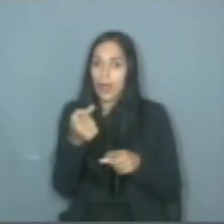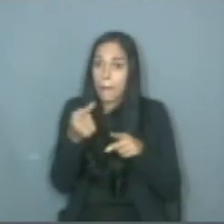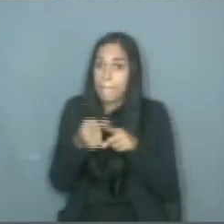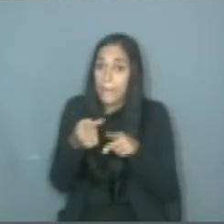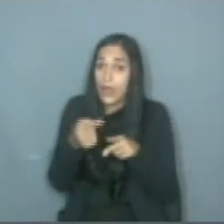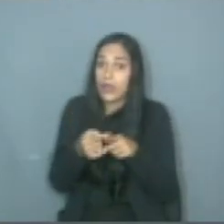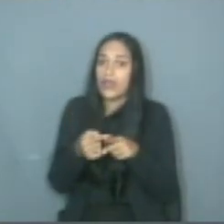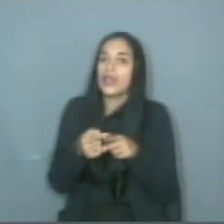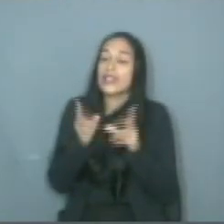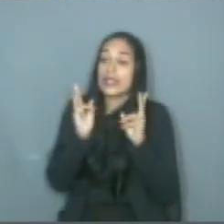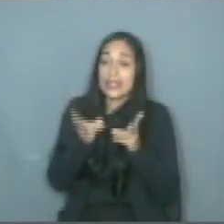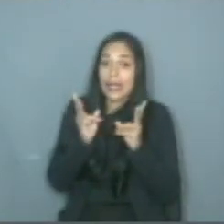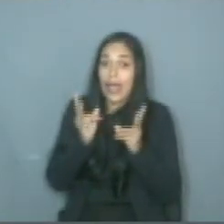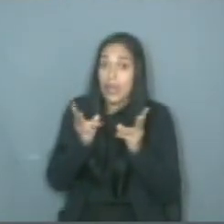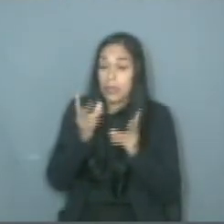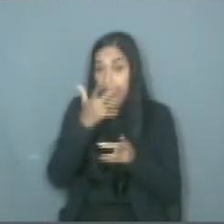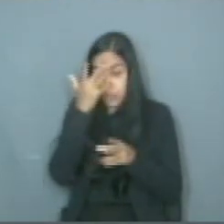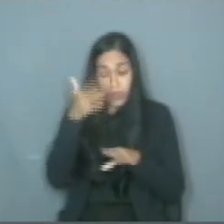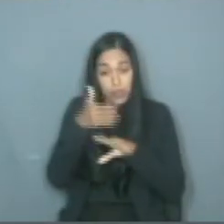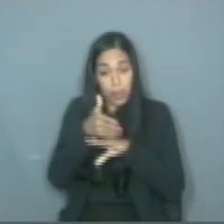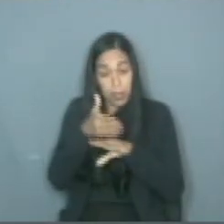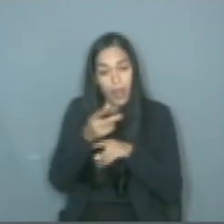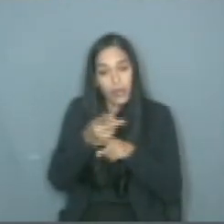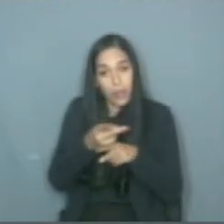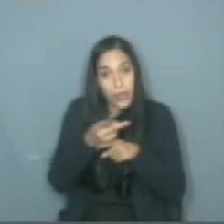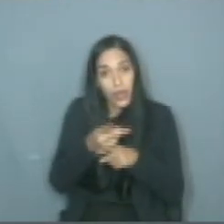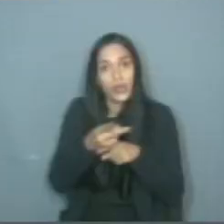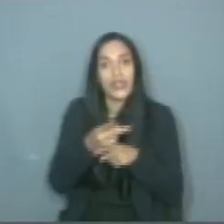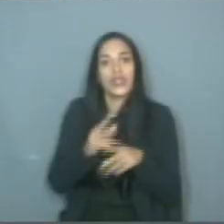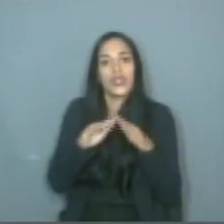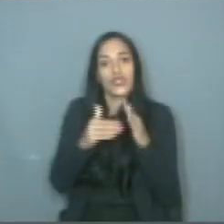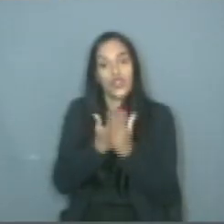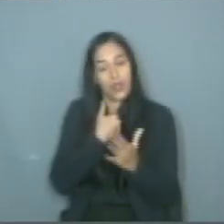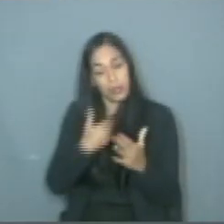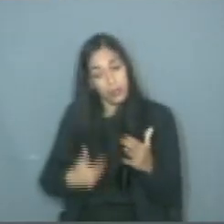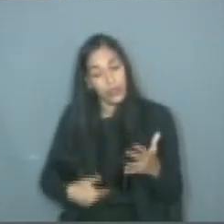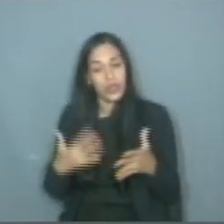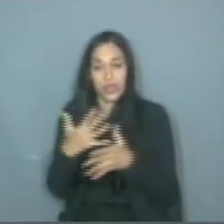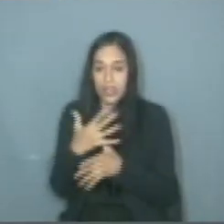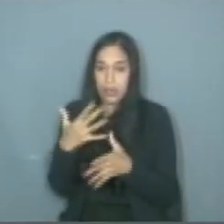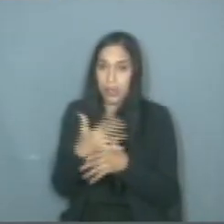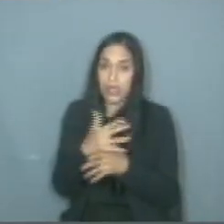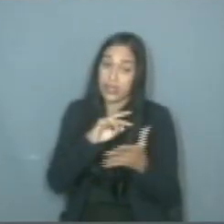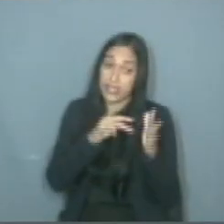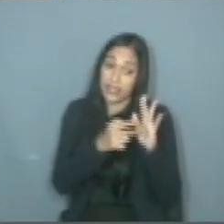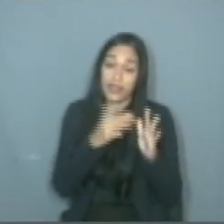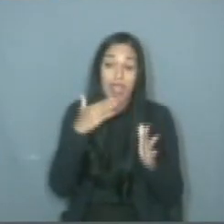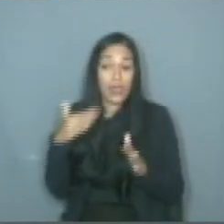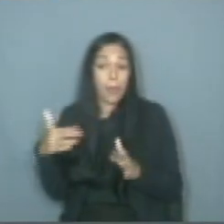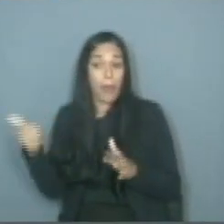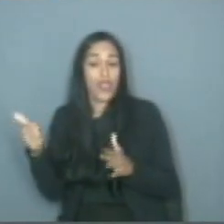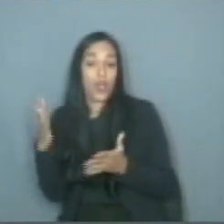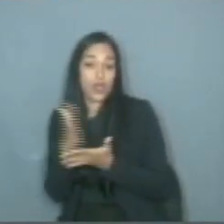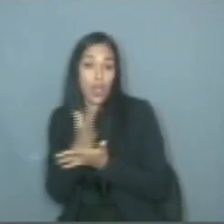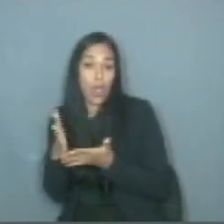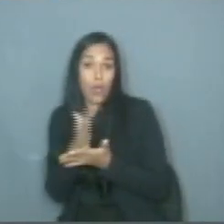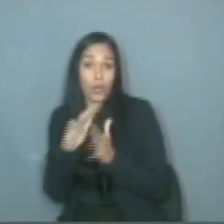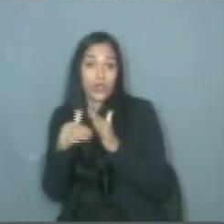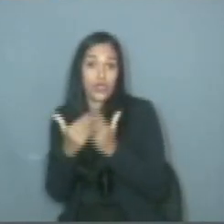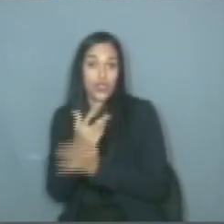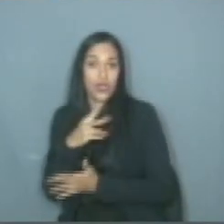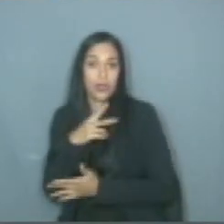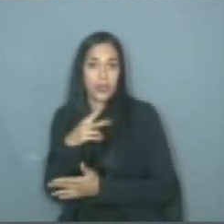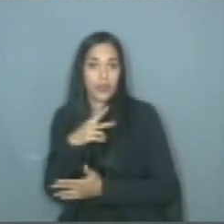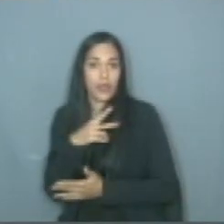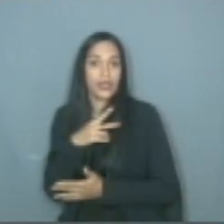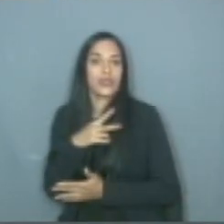unidades da rede municipal de ensino. Isso quer dizer o quê? Isso quer dizer que elas estão melhores do que algumas escolas da rede